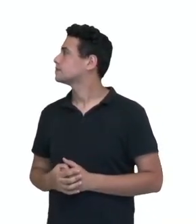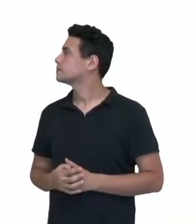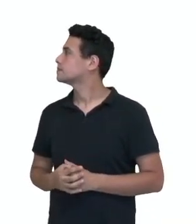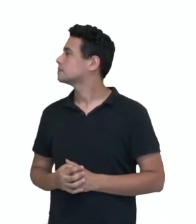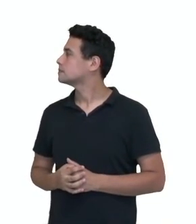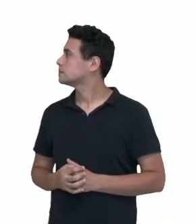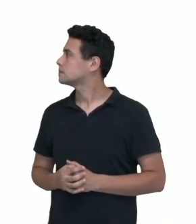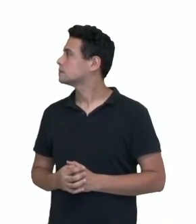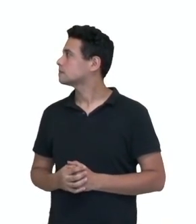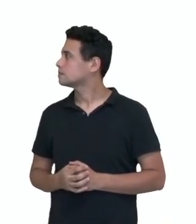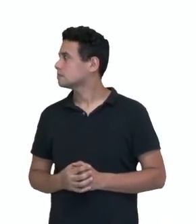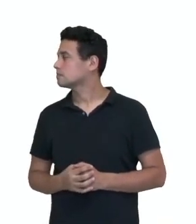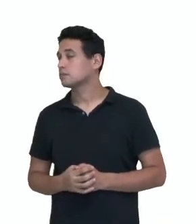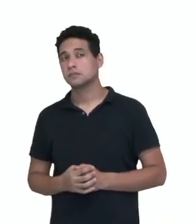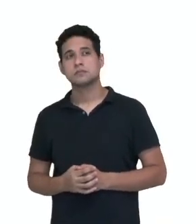lloviznou.